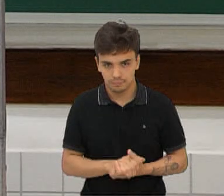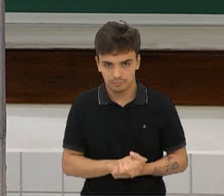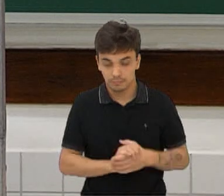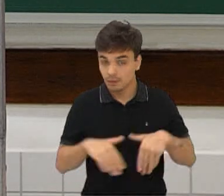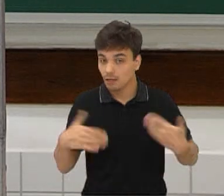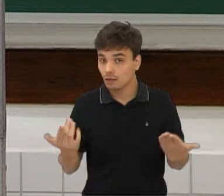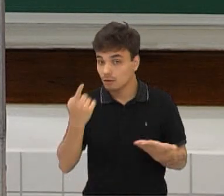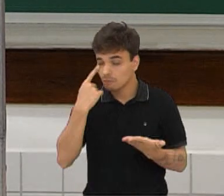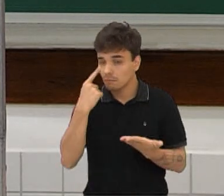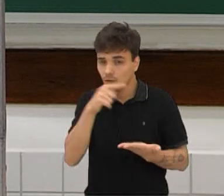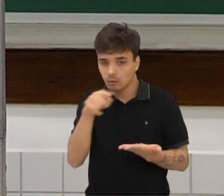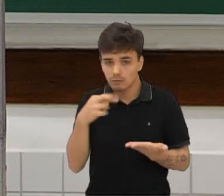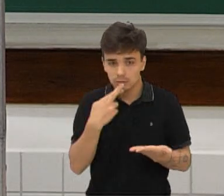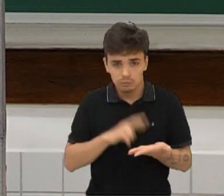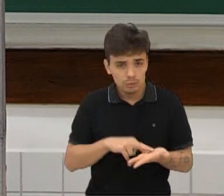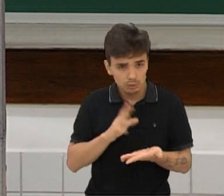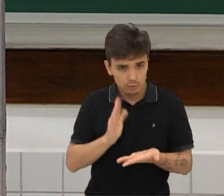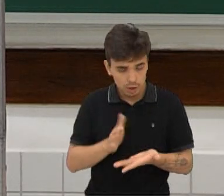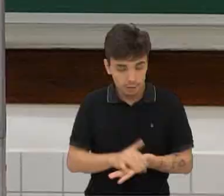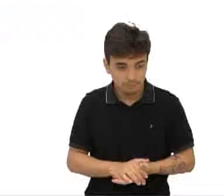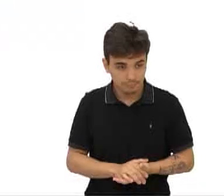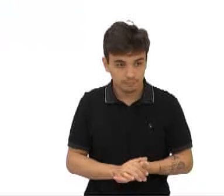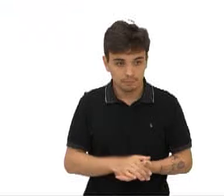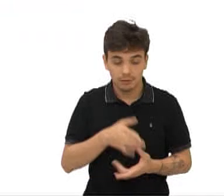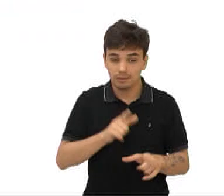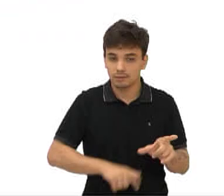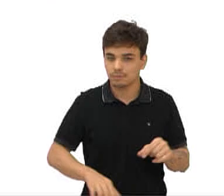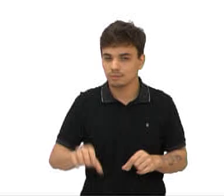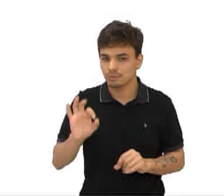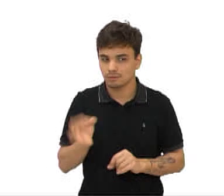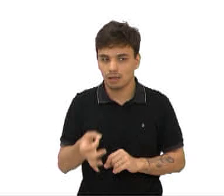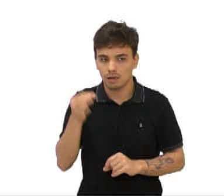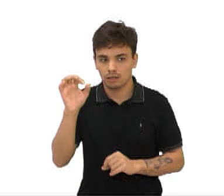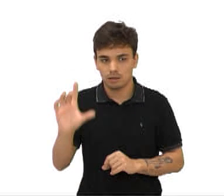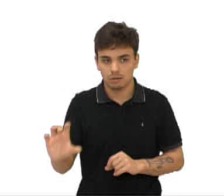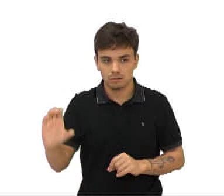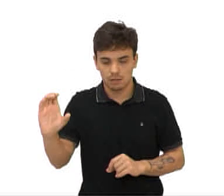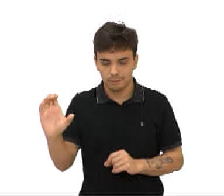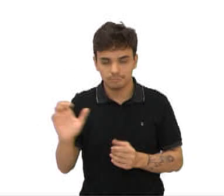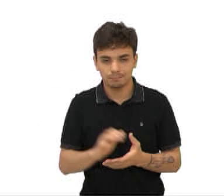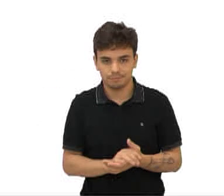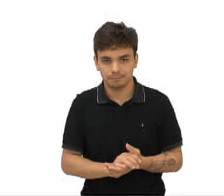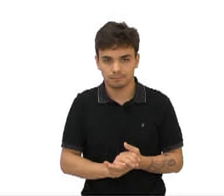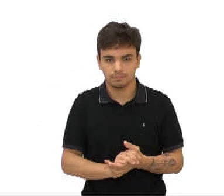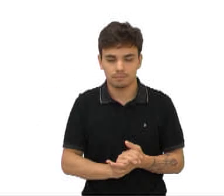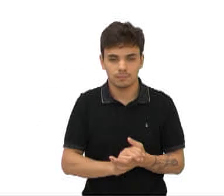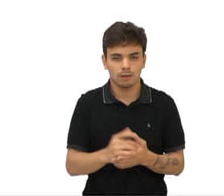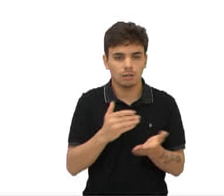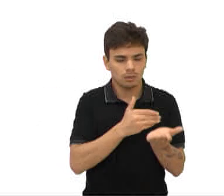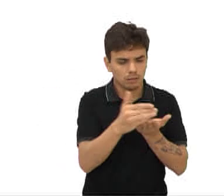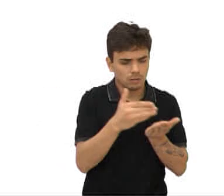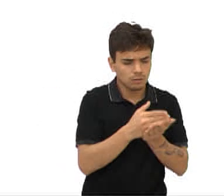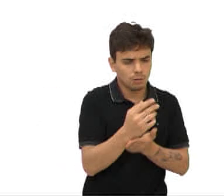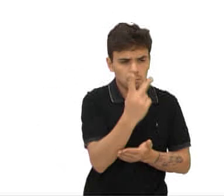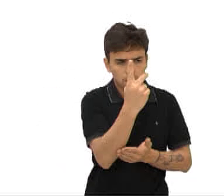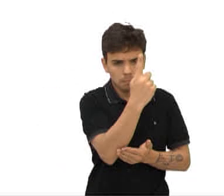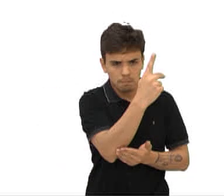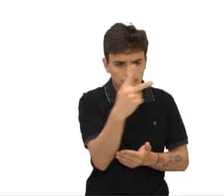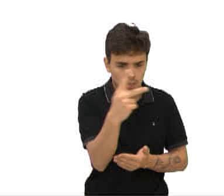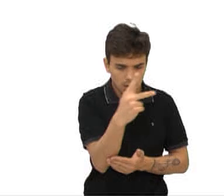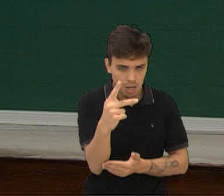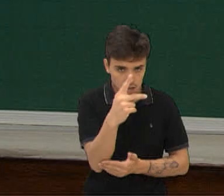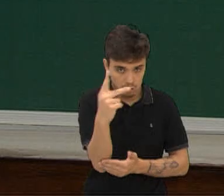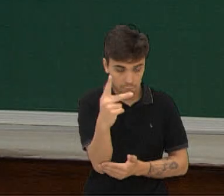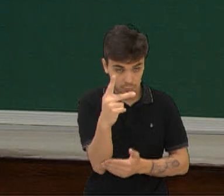Vamos lá? Vamos ver o que você respondeu? Olha só, é isso mesmo, né? Introdução, 1 parágrafo, desenvolvimento, 2